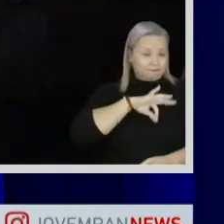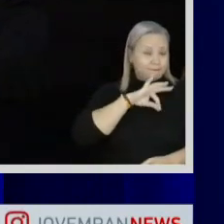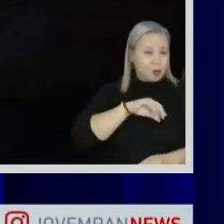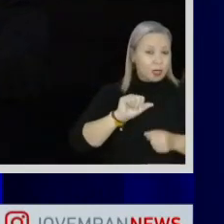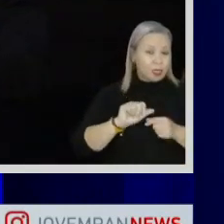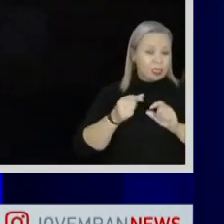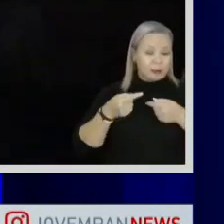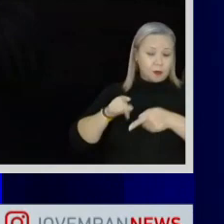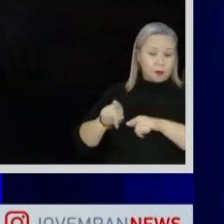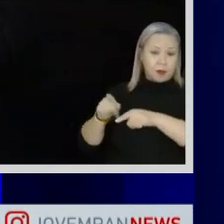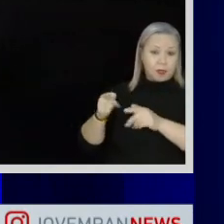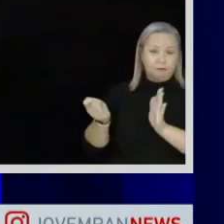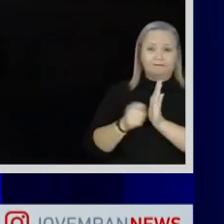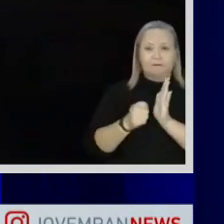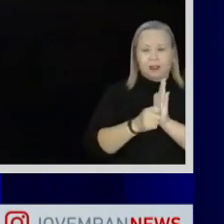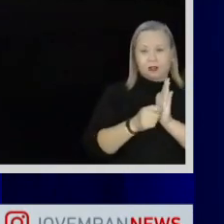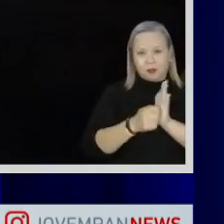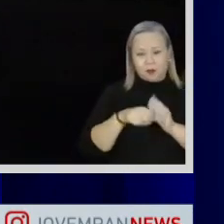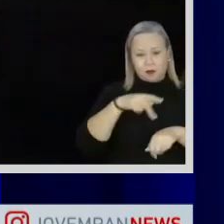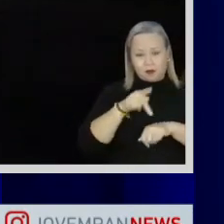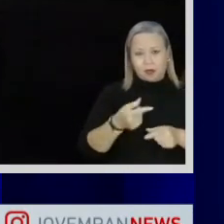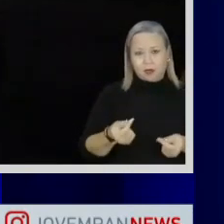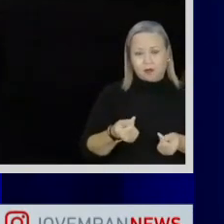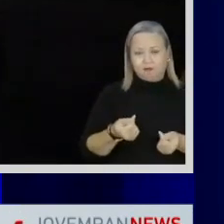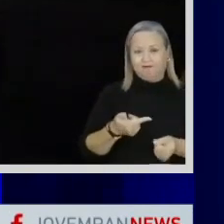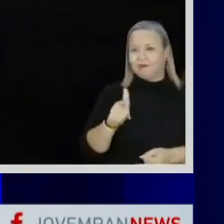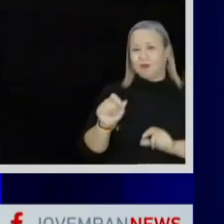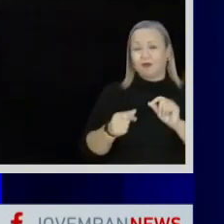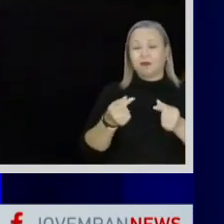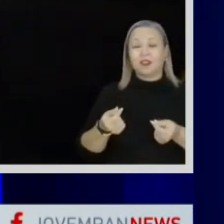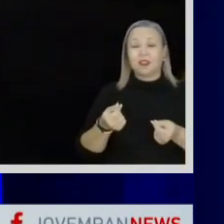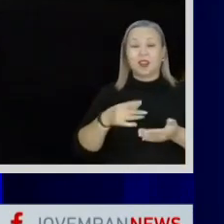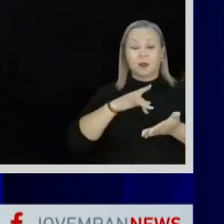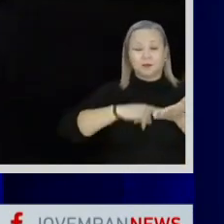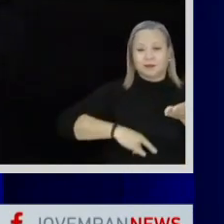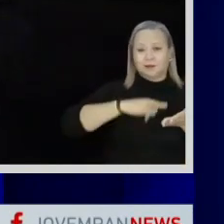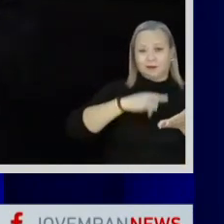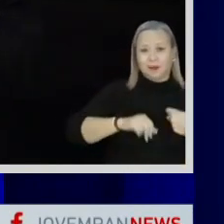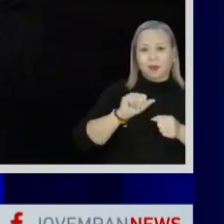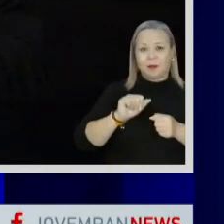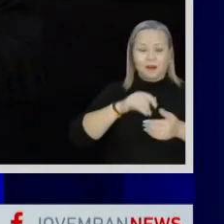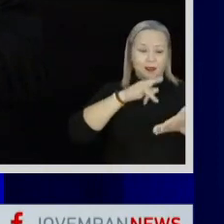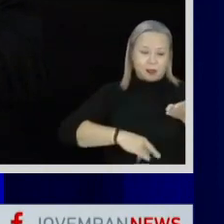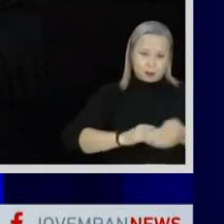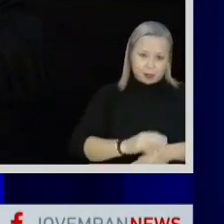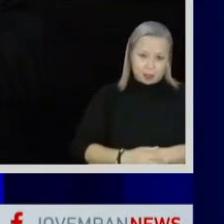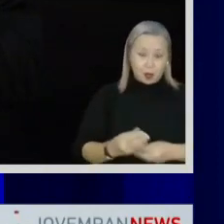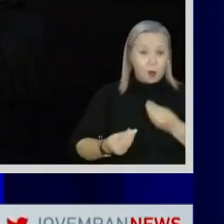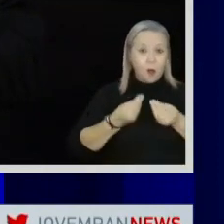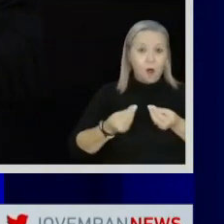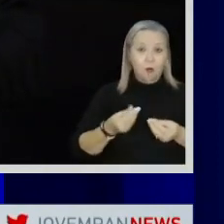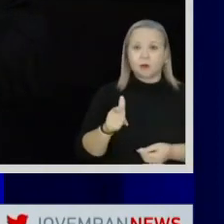é a herança maldita. Eles estão recebendo a herança maldita. Todos os meios de comunicação, os canais